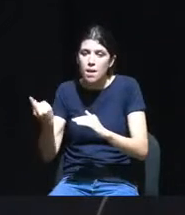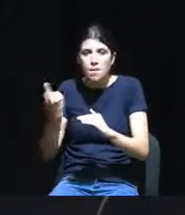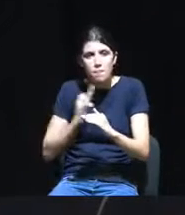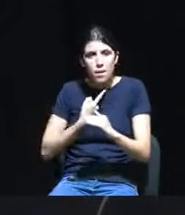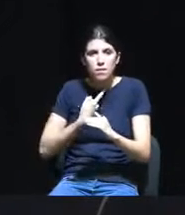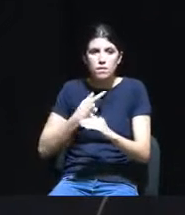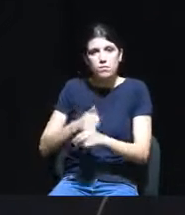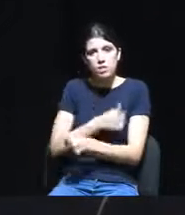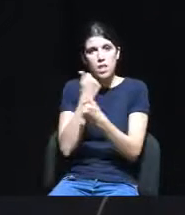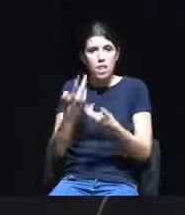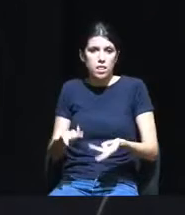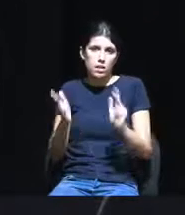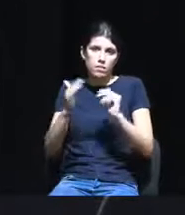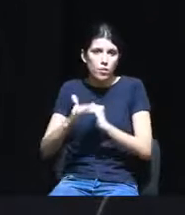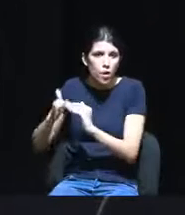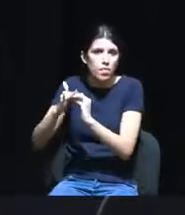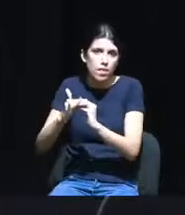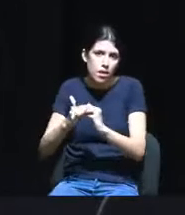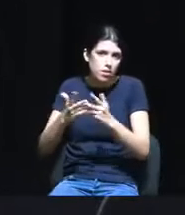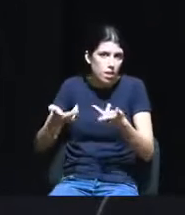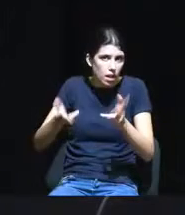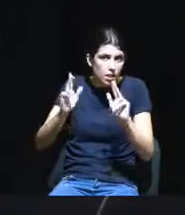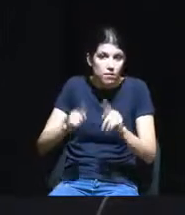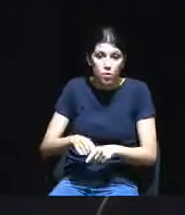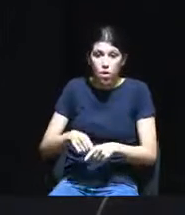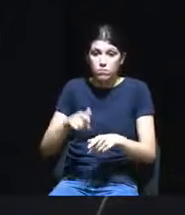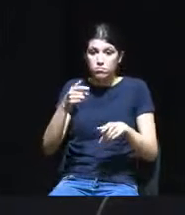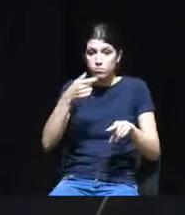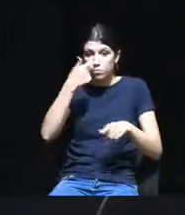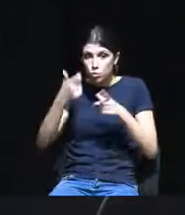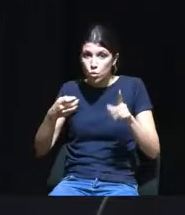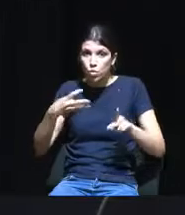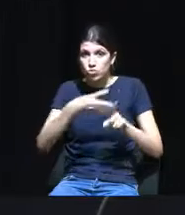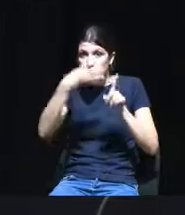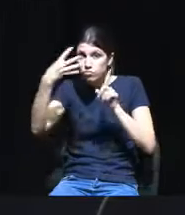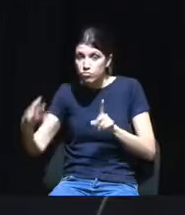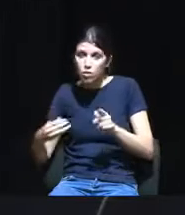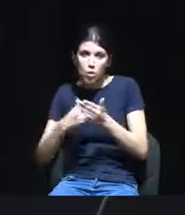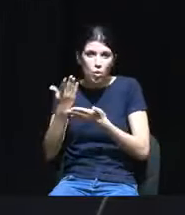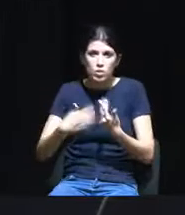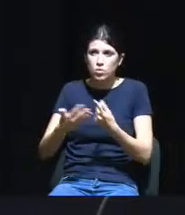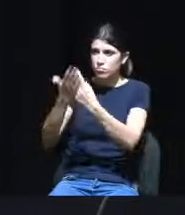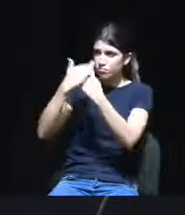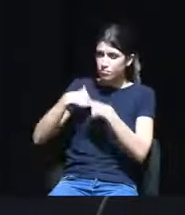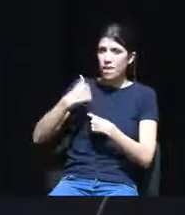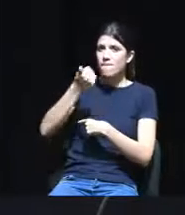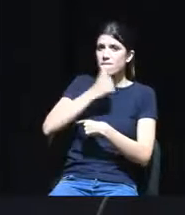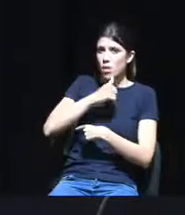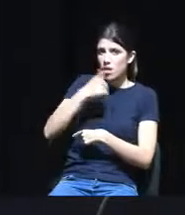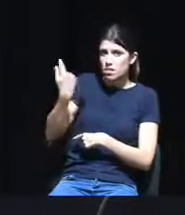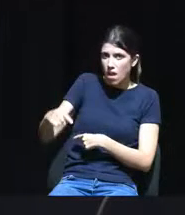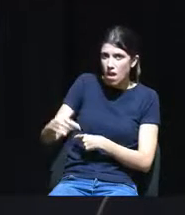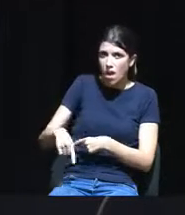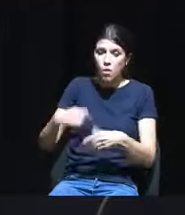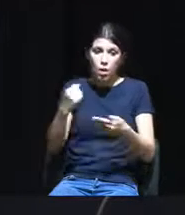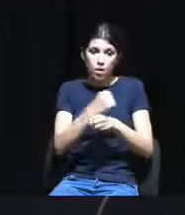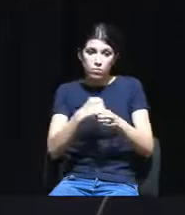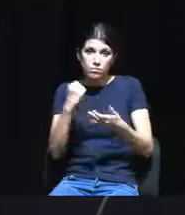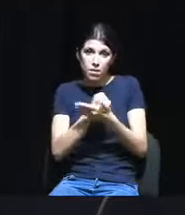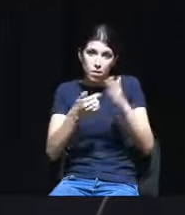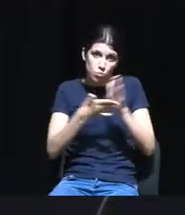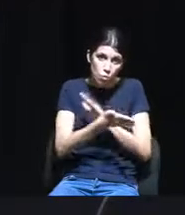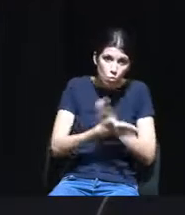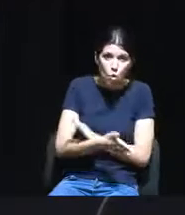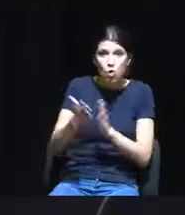uma sociedade livre. As pessoas LGBTQIA+, continuam a sofrer violência e discriminação, seja no mercado de trabalho,